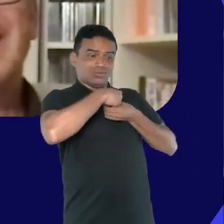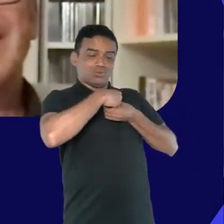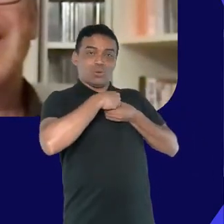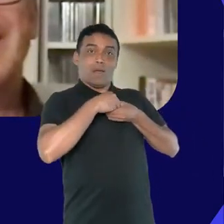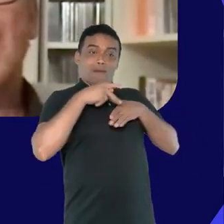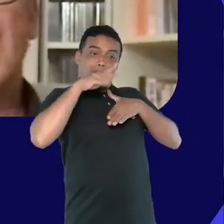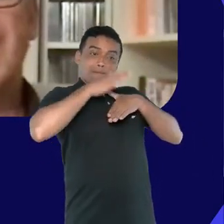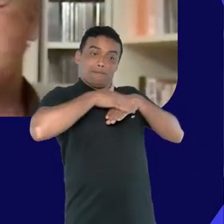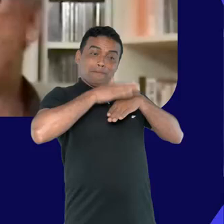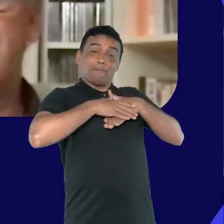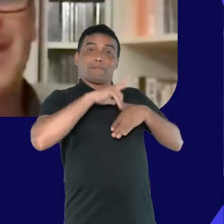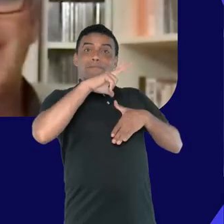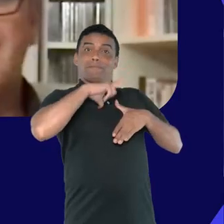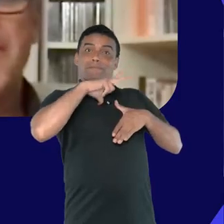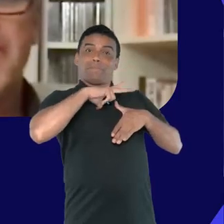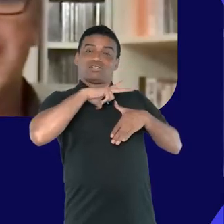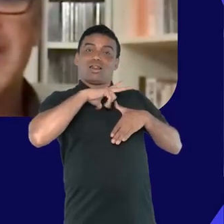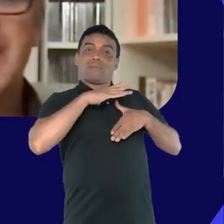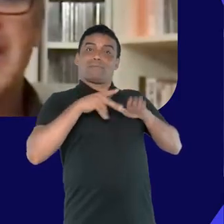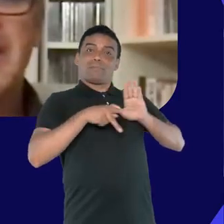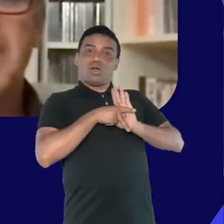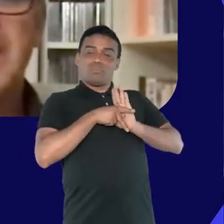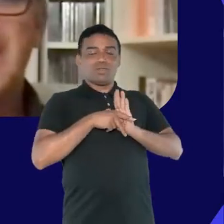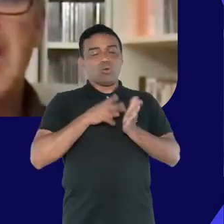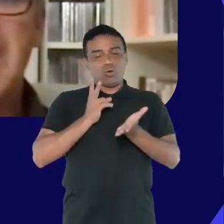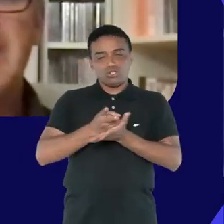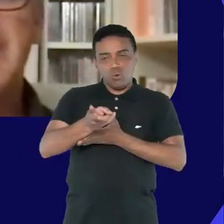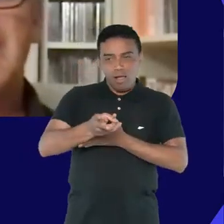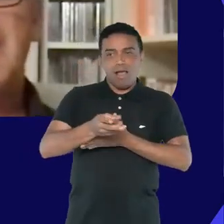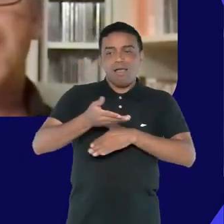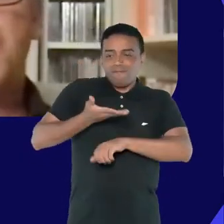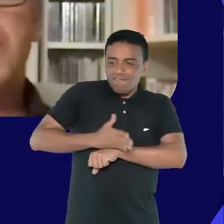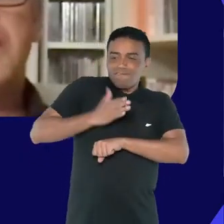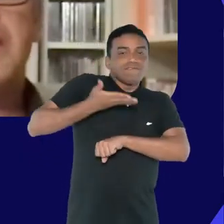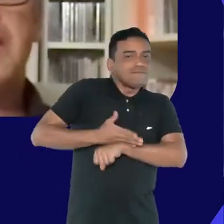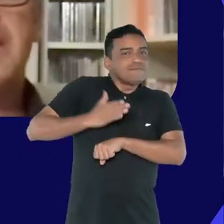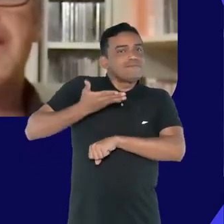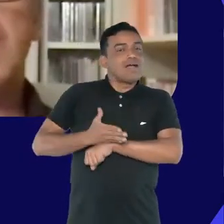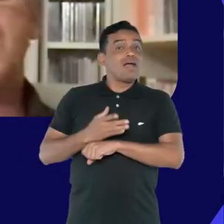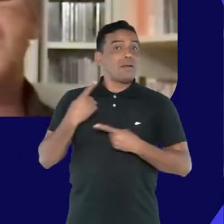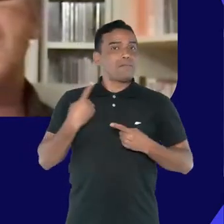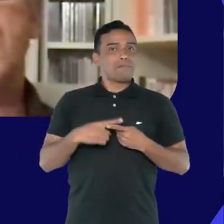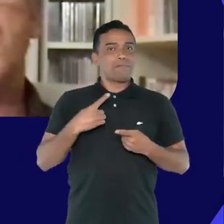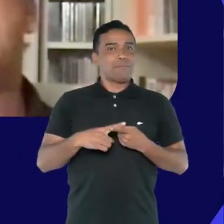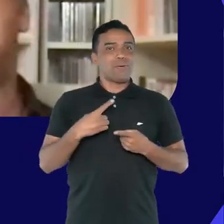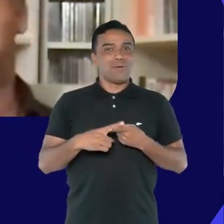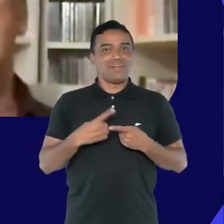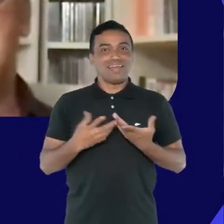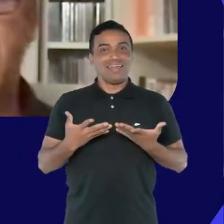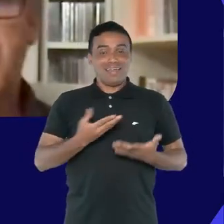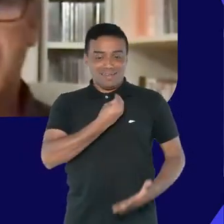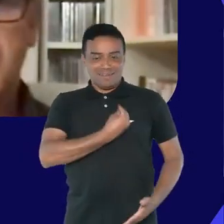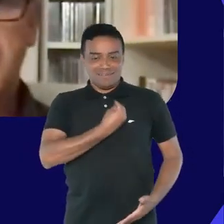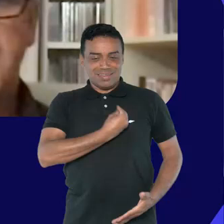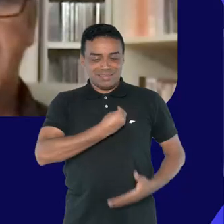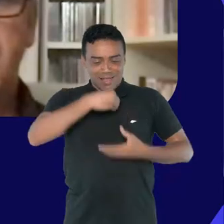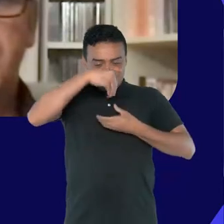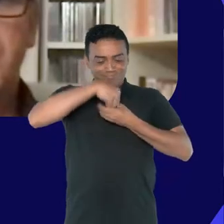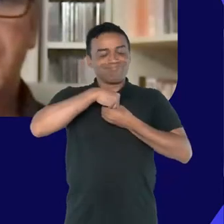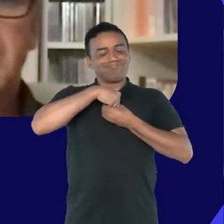acho que são algo que eu tento sempre manter e alimentar, porque são vida